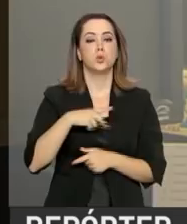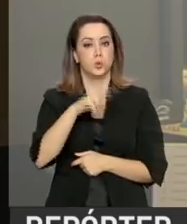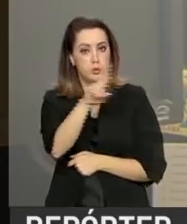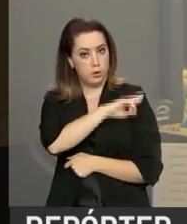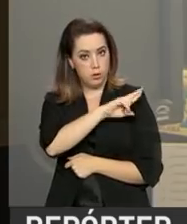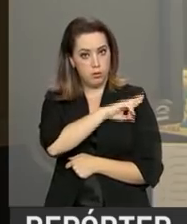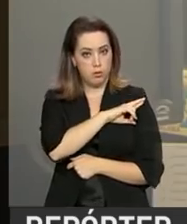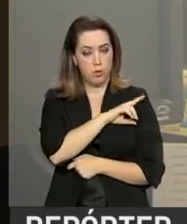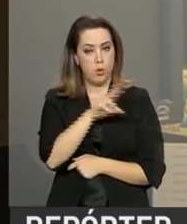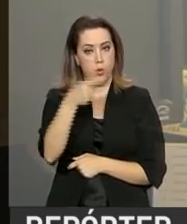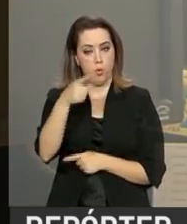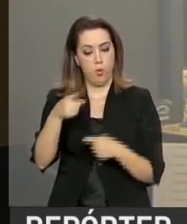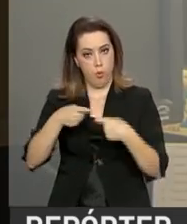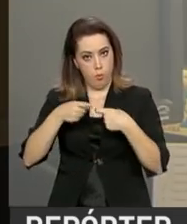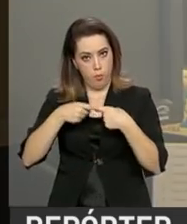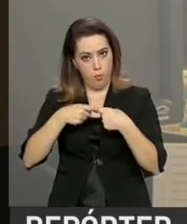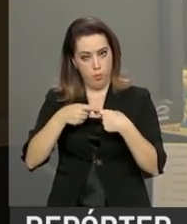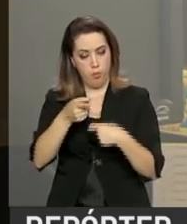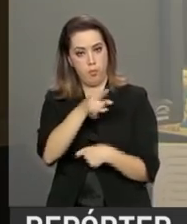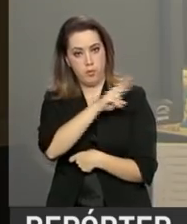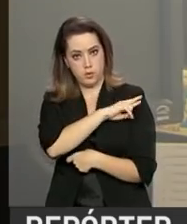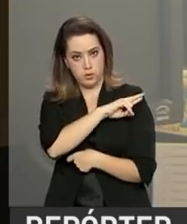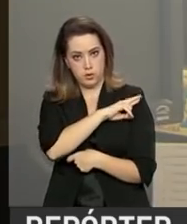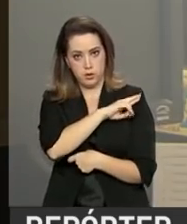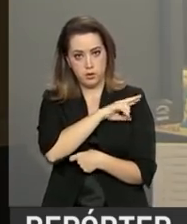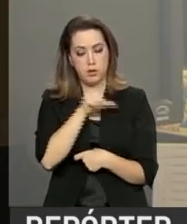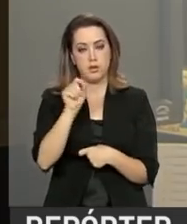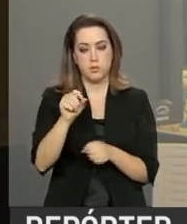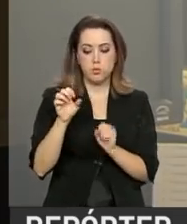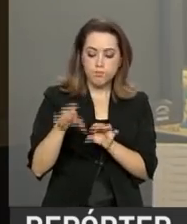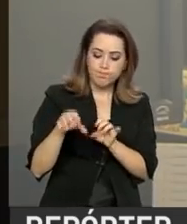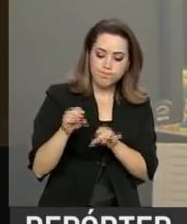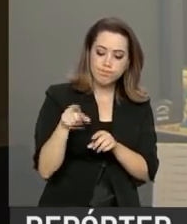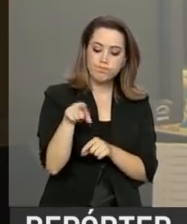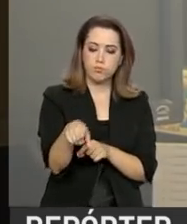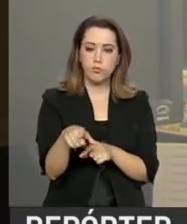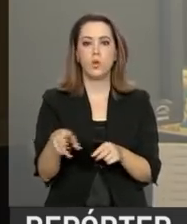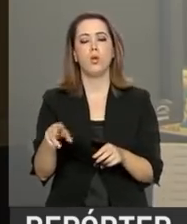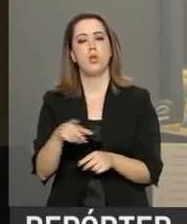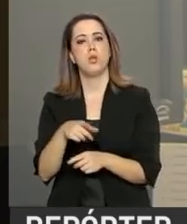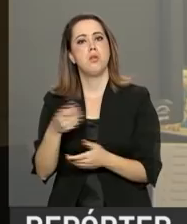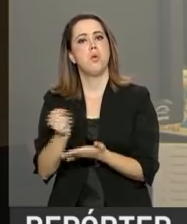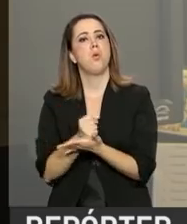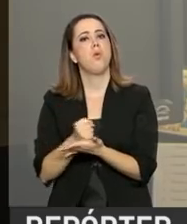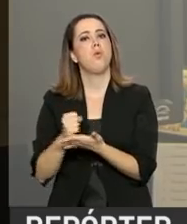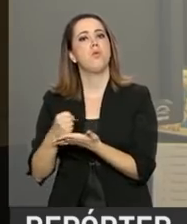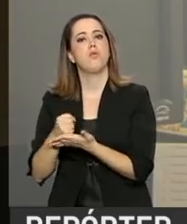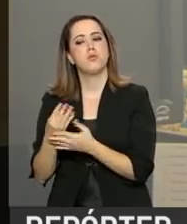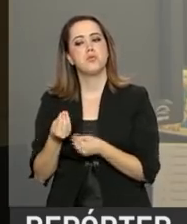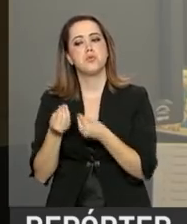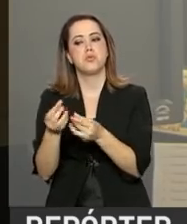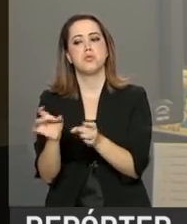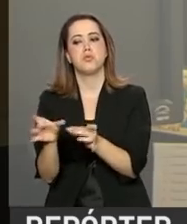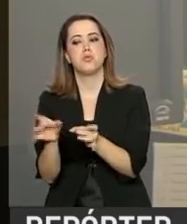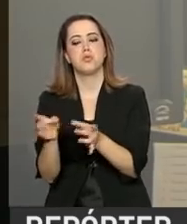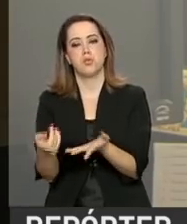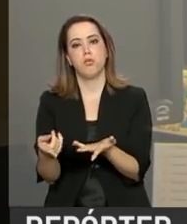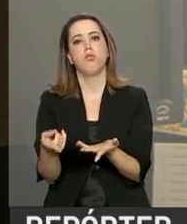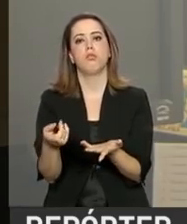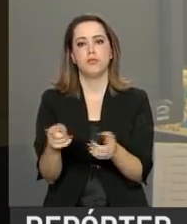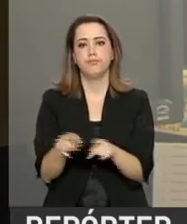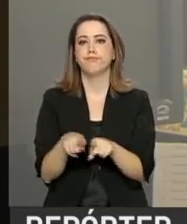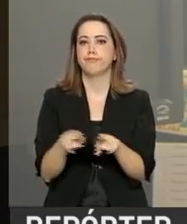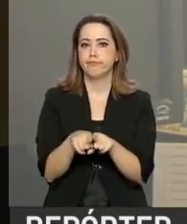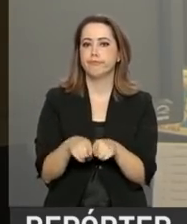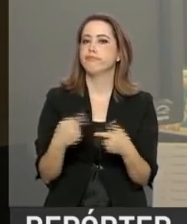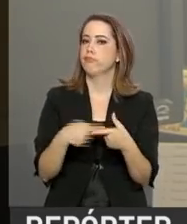paciente o farmacêutico que dispensa tem a população tem que ter o cuidado com a questão da automedicação né